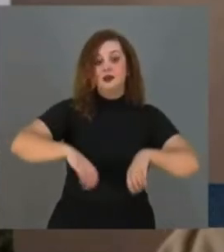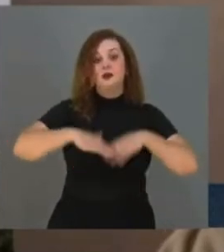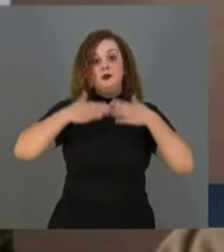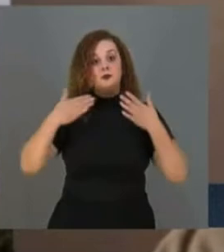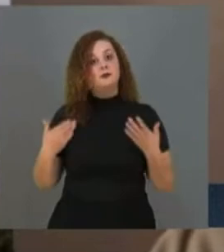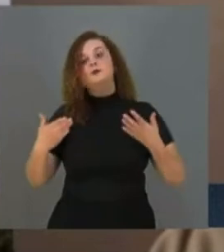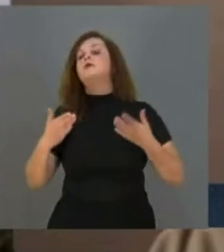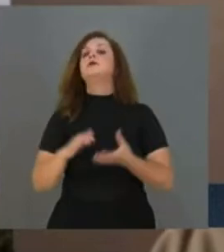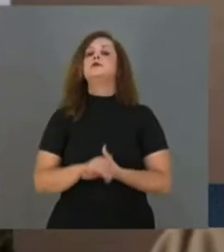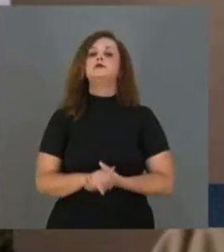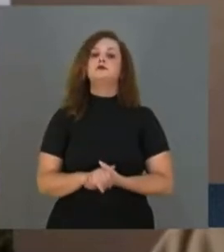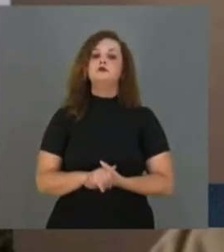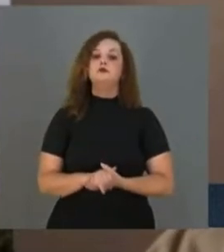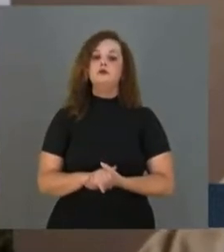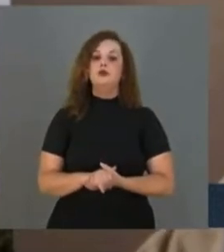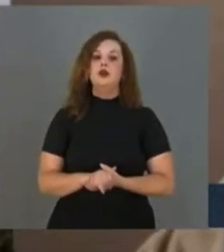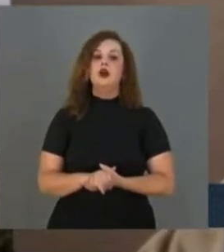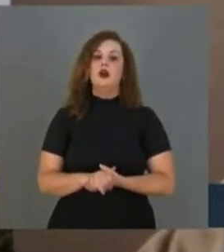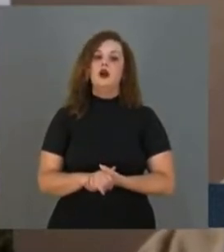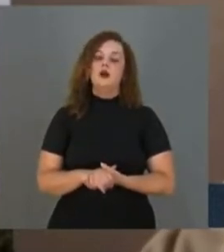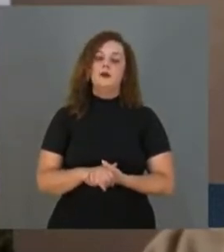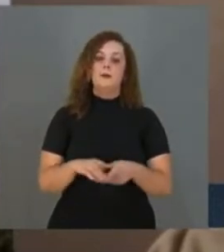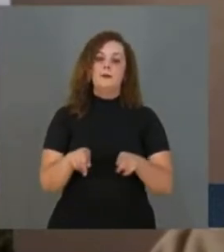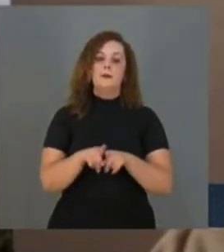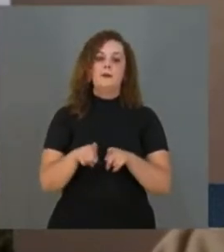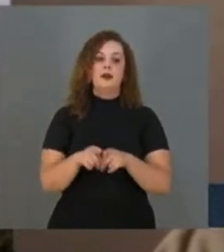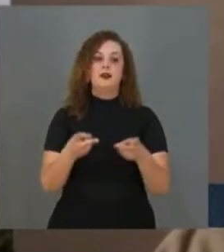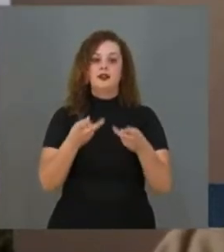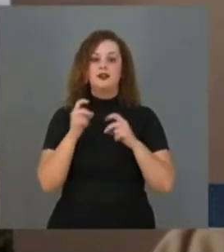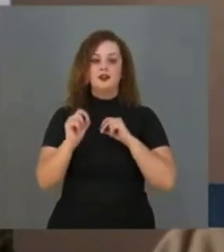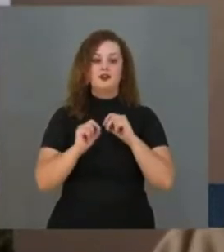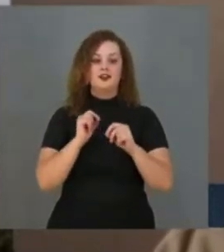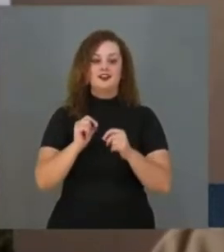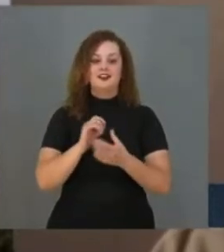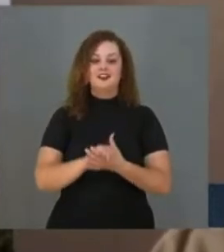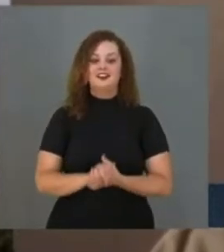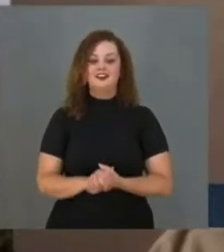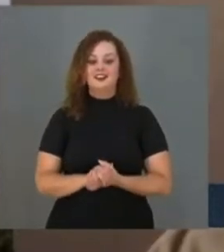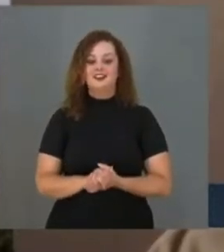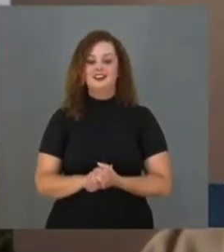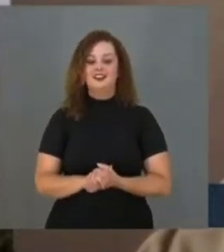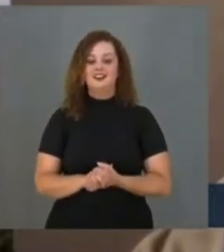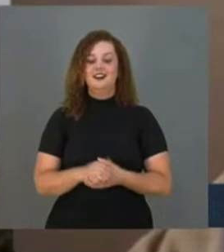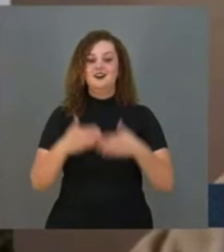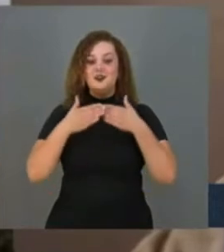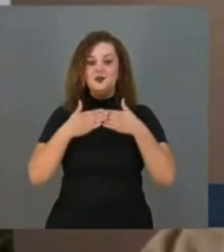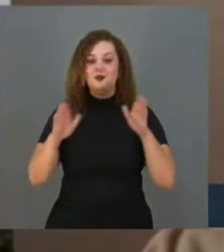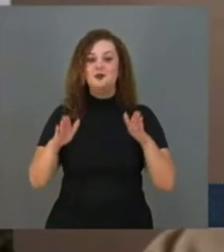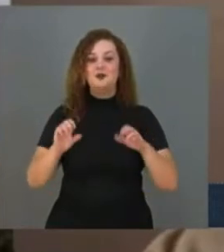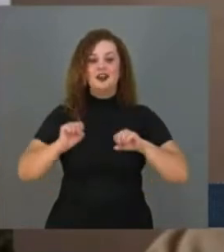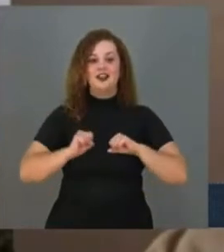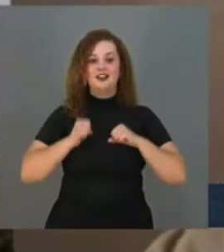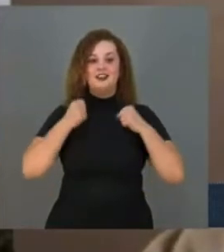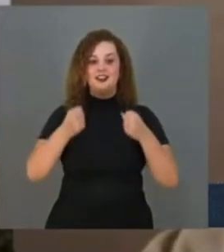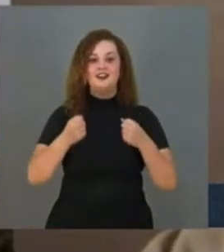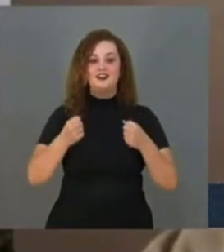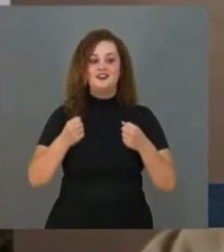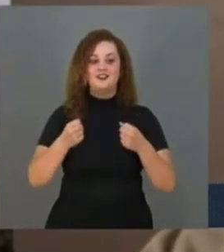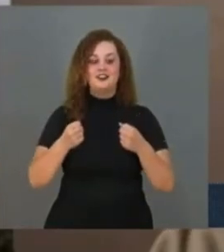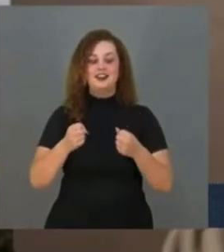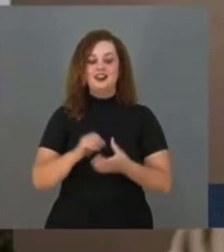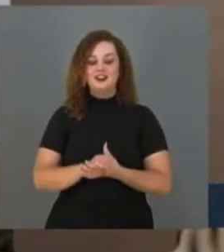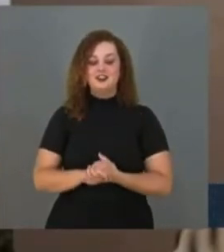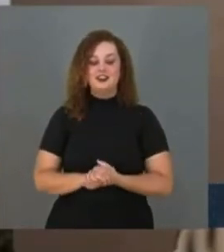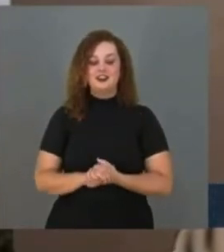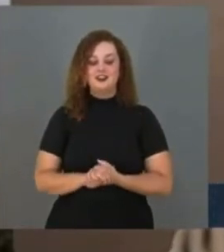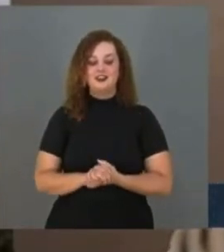fim, mas não menos importante, a ANPED já manifestou publicamente na defesa intransigente